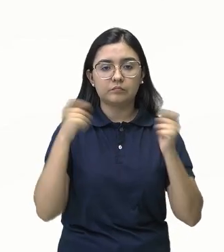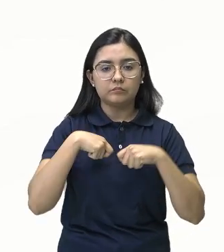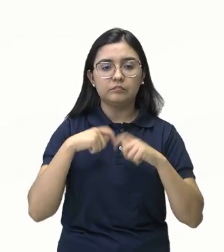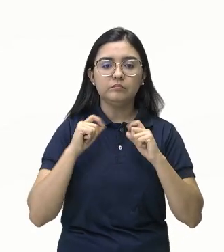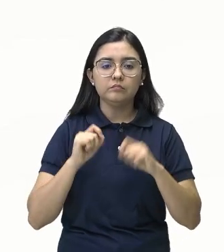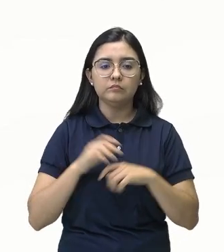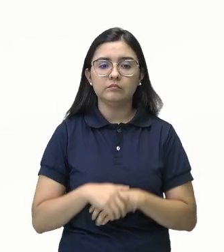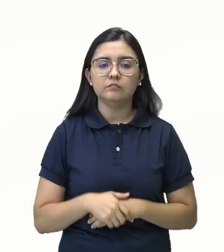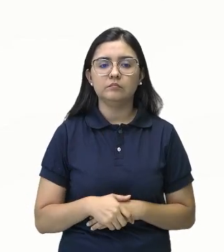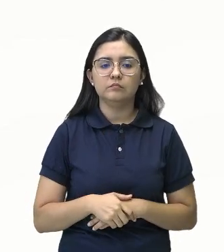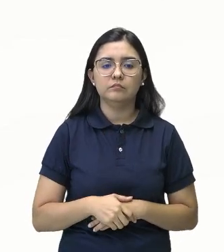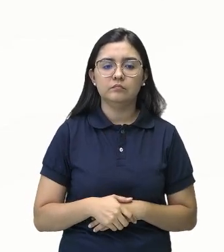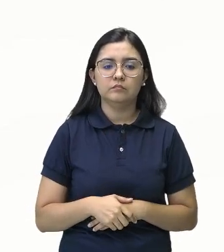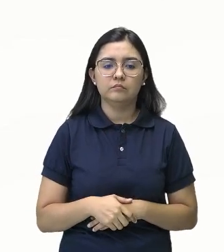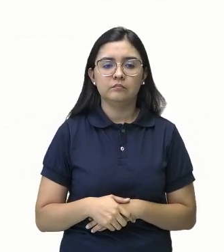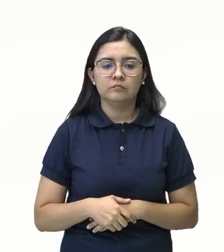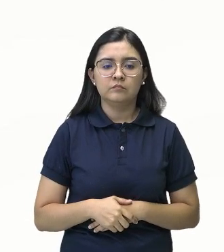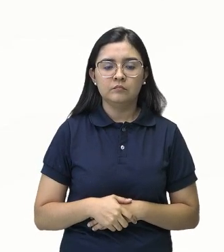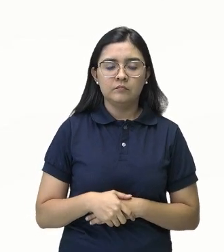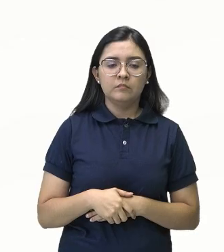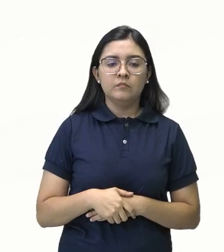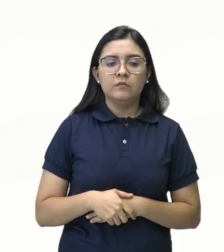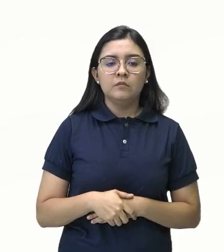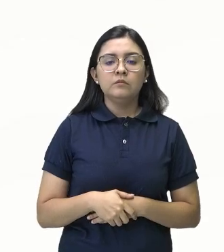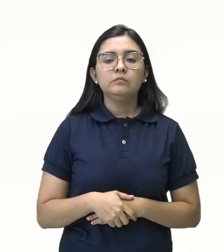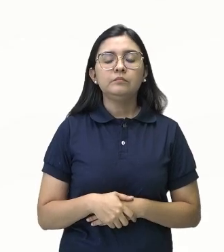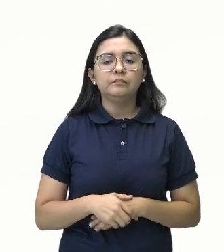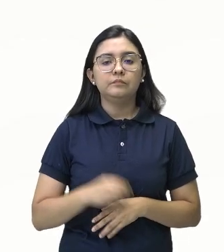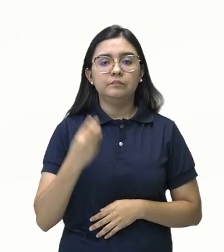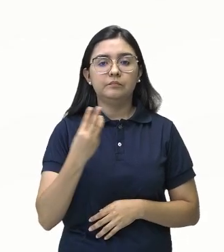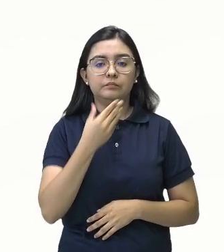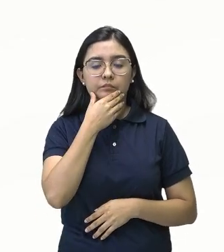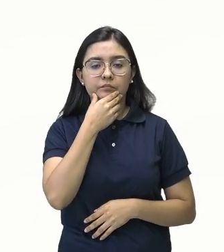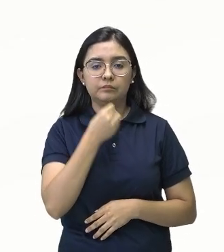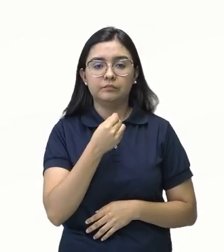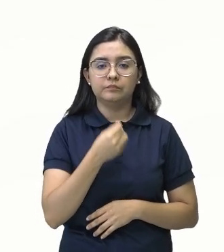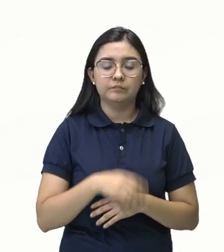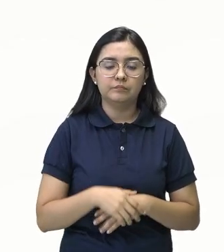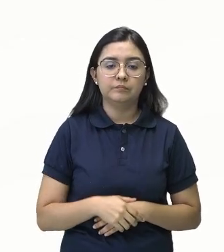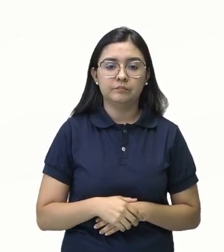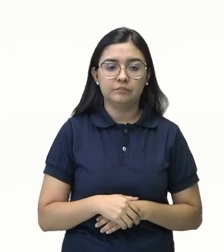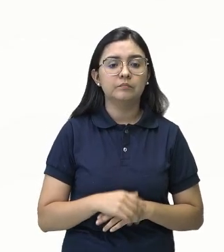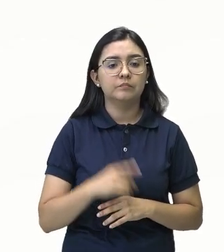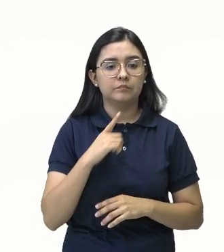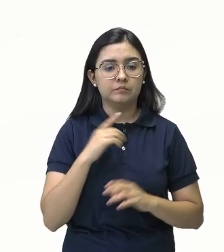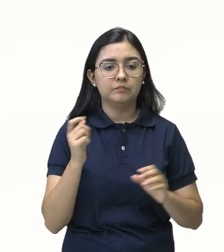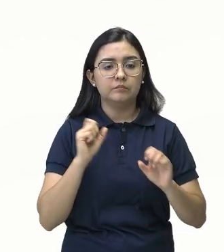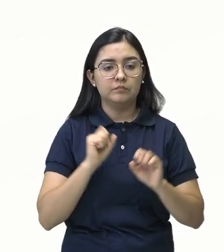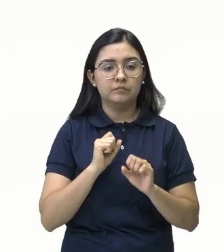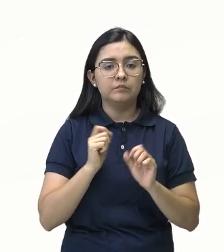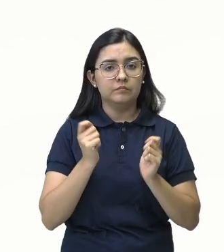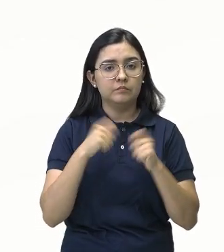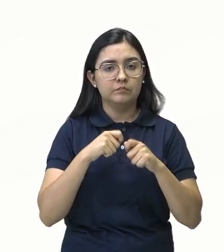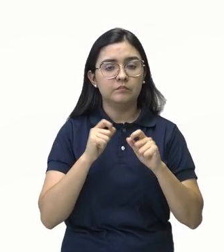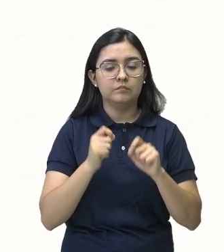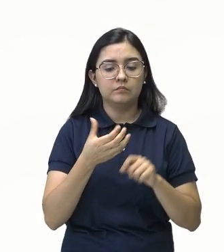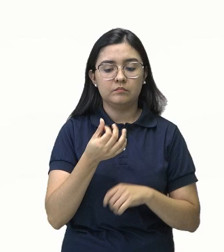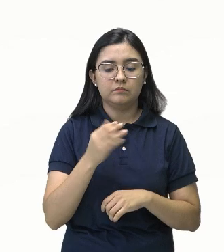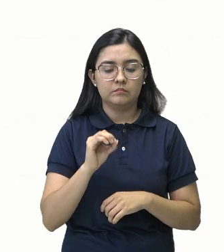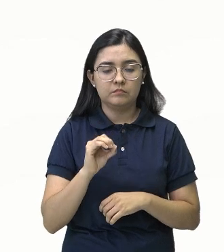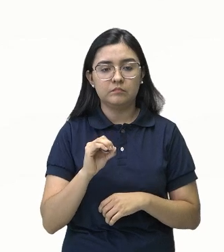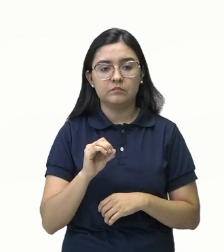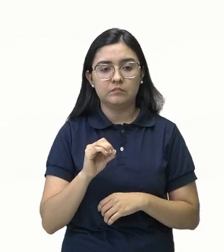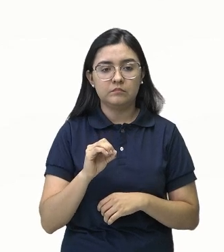possibilidades. Então, sendo 3 homens e 2 mulheres, eu posso fazer isso de 60 maneiras diferentes.